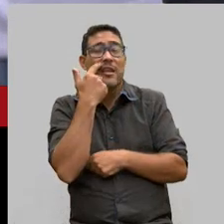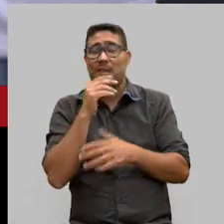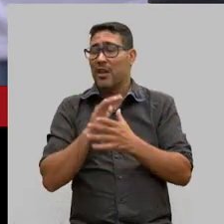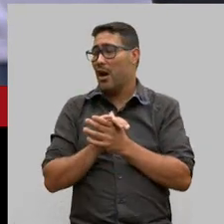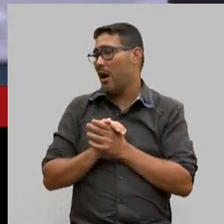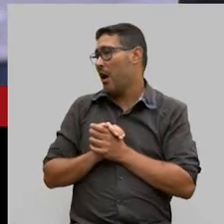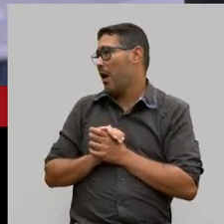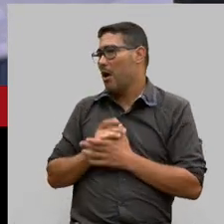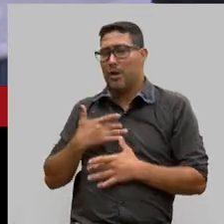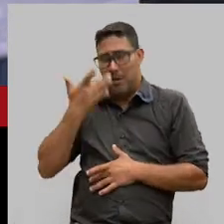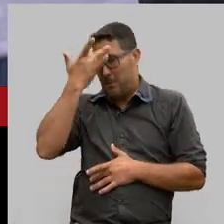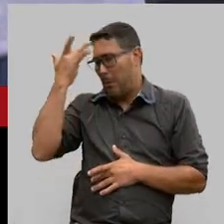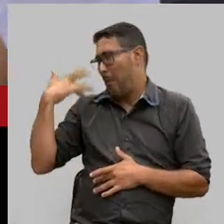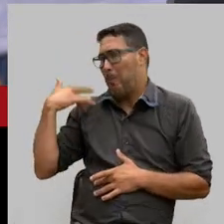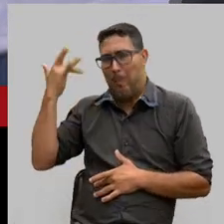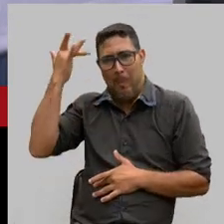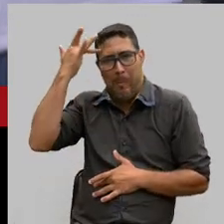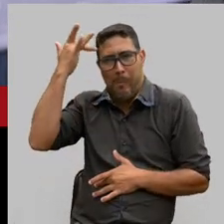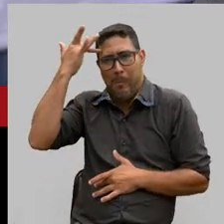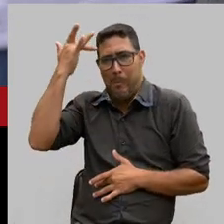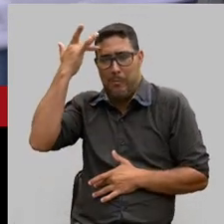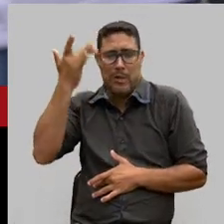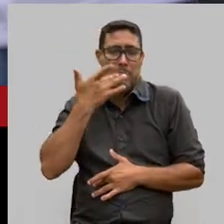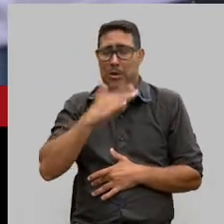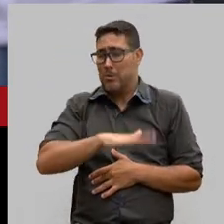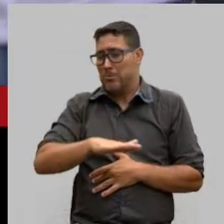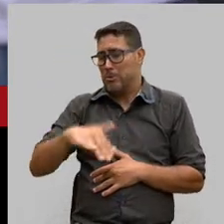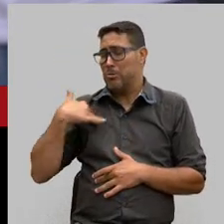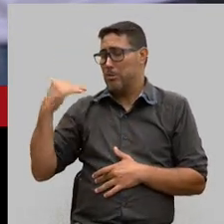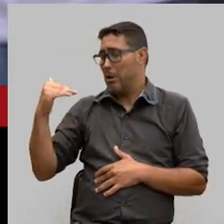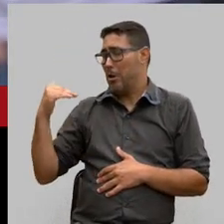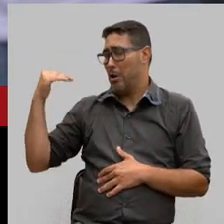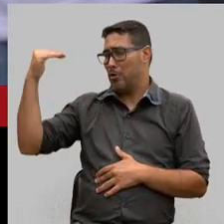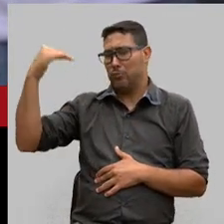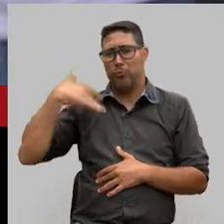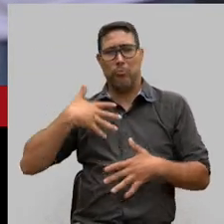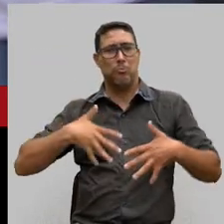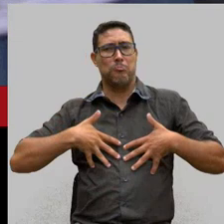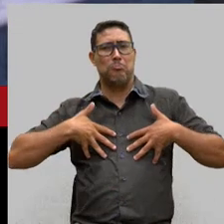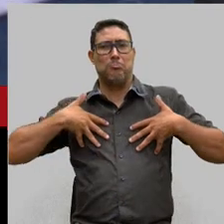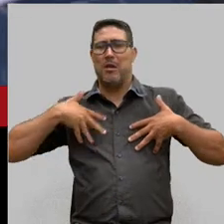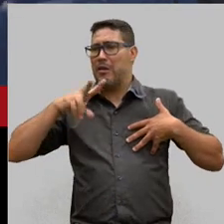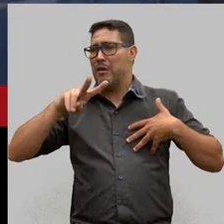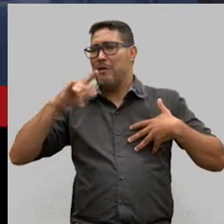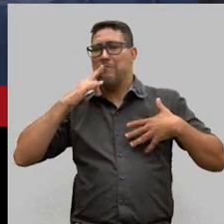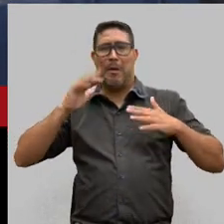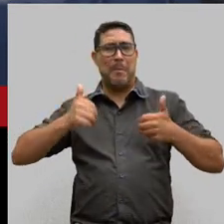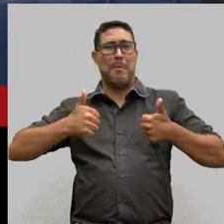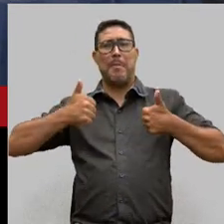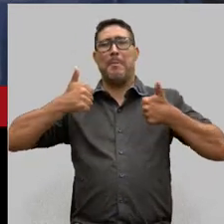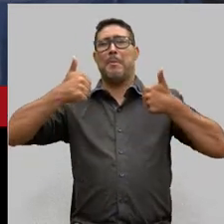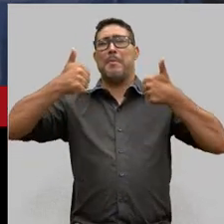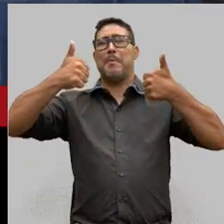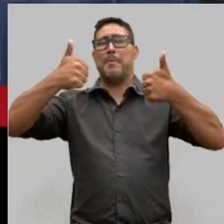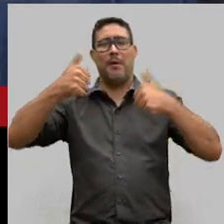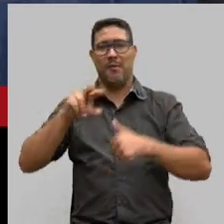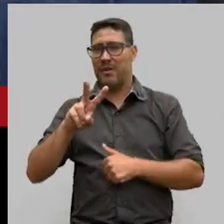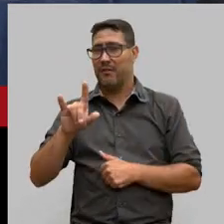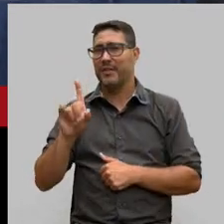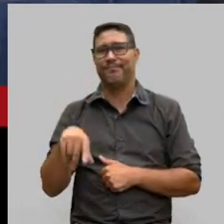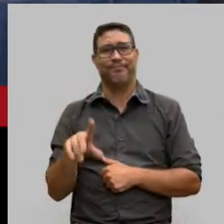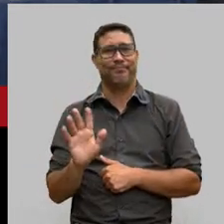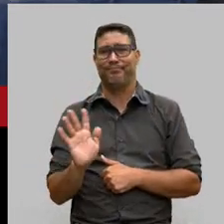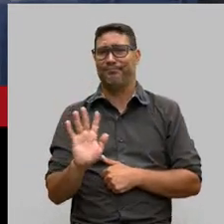superdotado que essas crianças e que esses adultos vão ser sempre extraordinários vão nos surpreender mas eu queria dizer